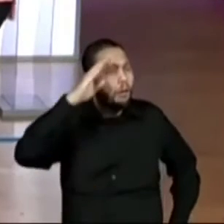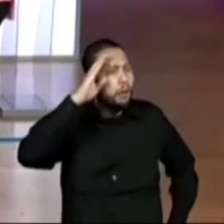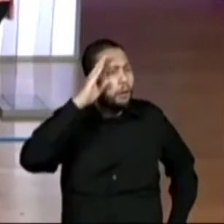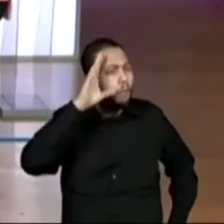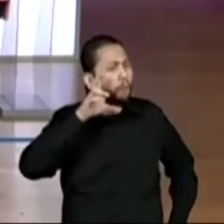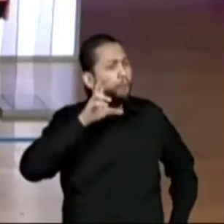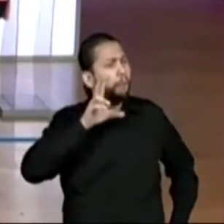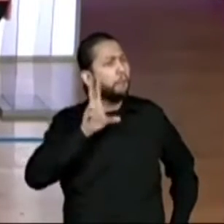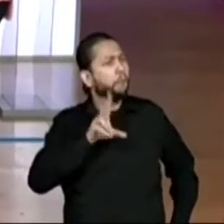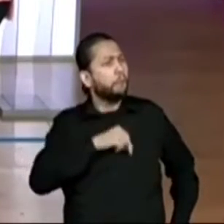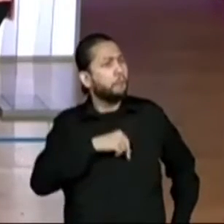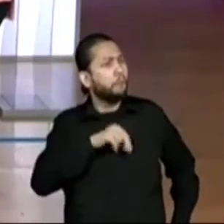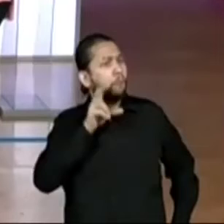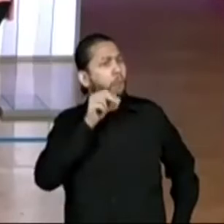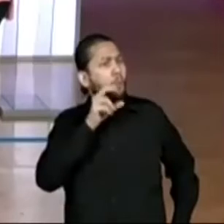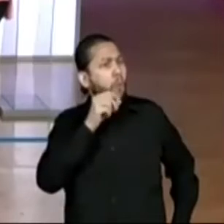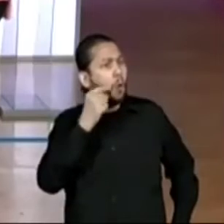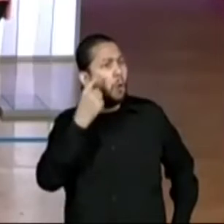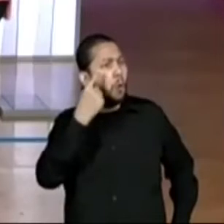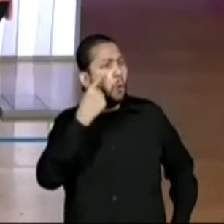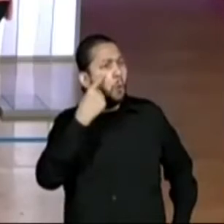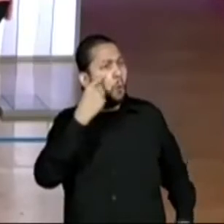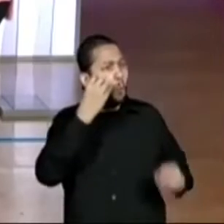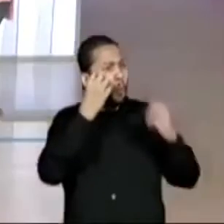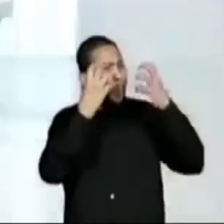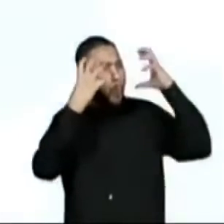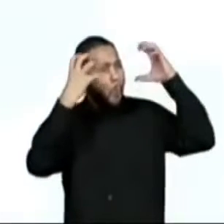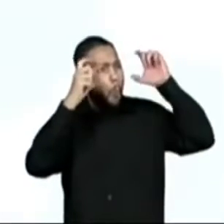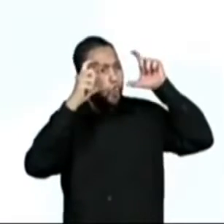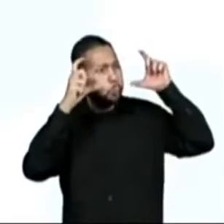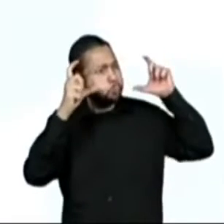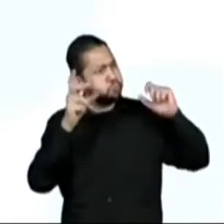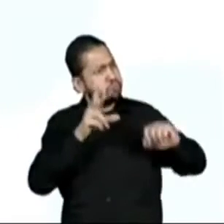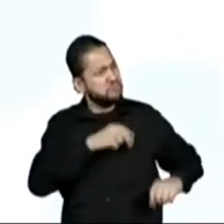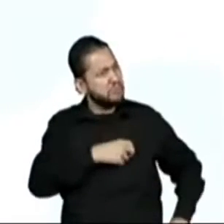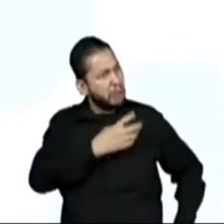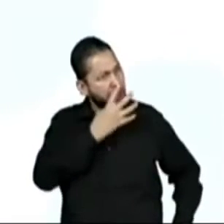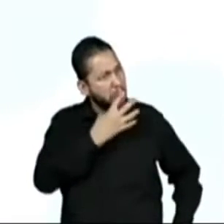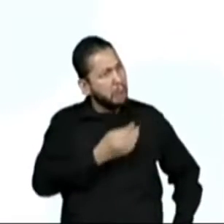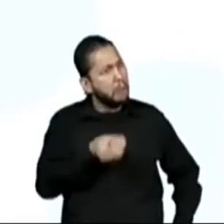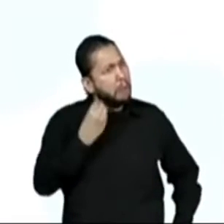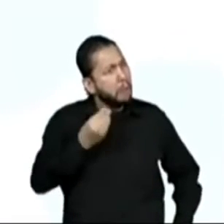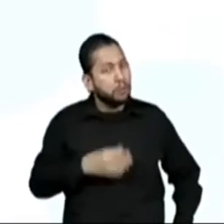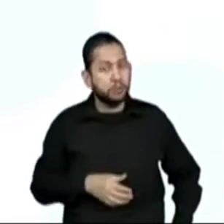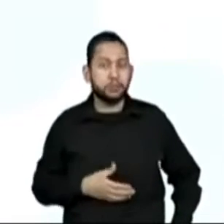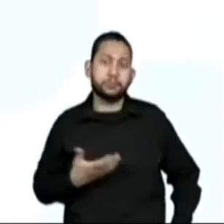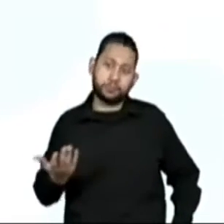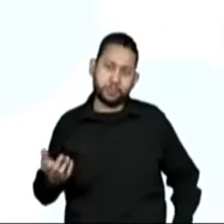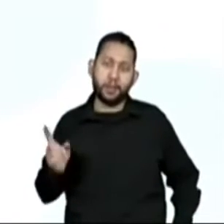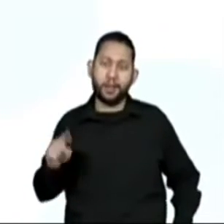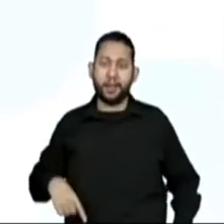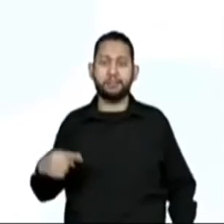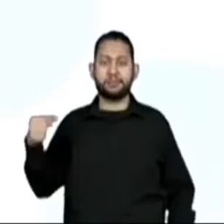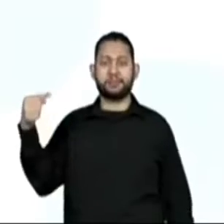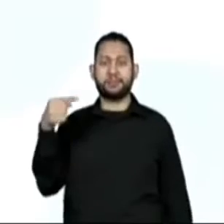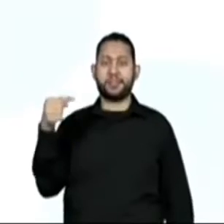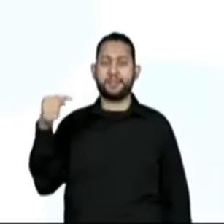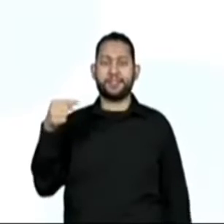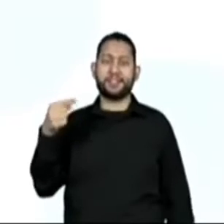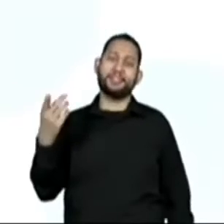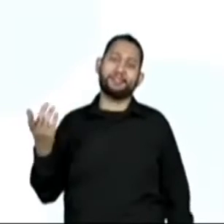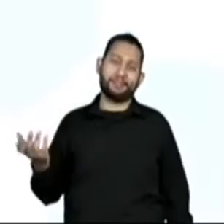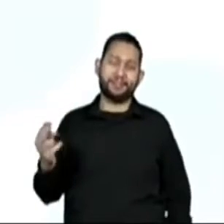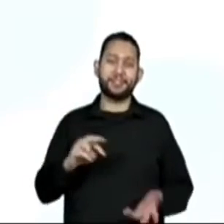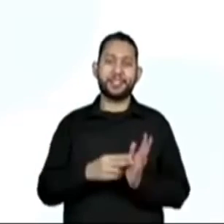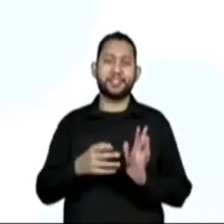tão grandes você tem. Então, como é uma fala, nós vamos colocar um ponto aqui, que é o travessão, né? Ela